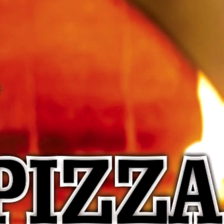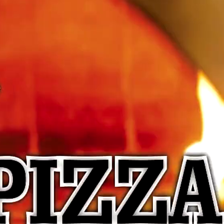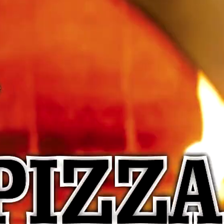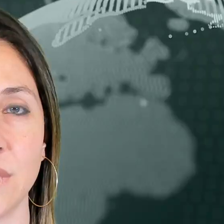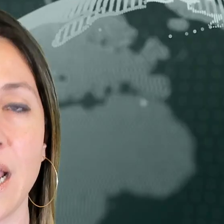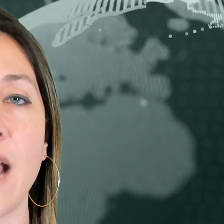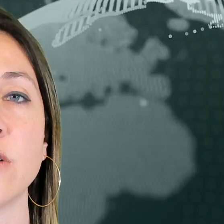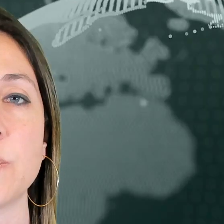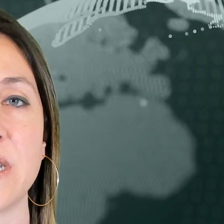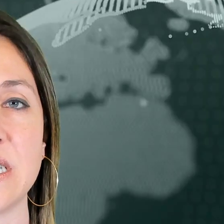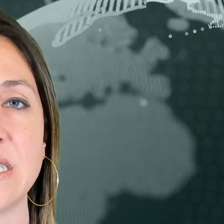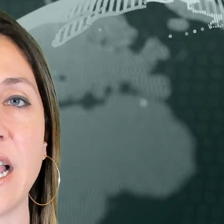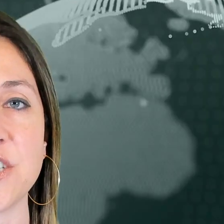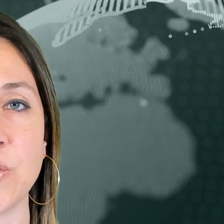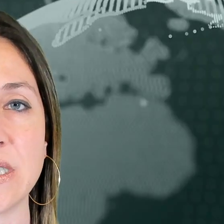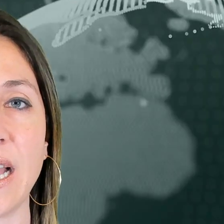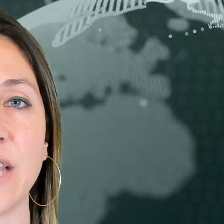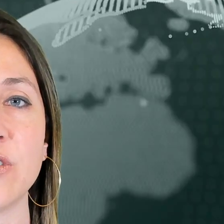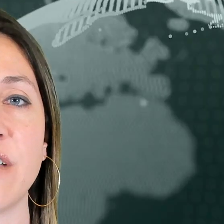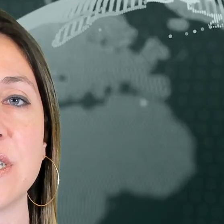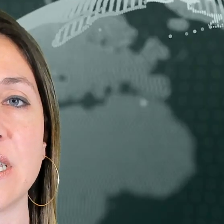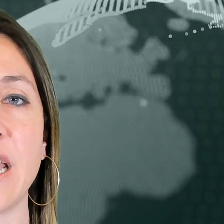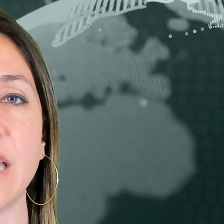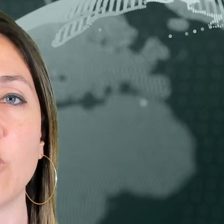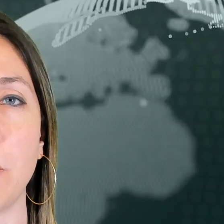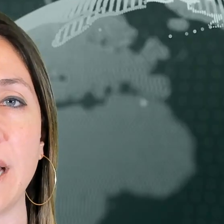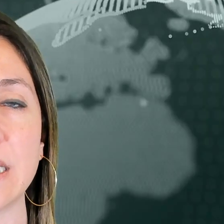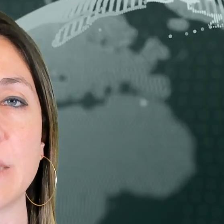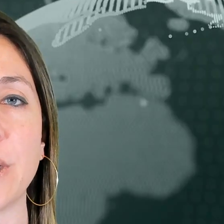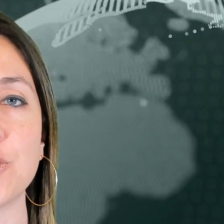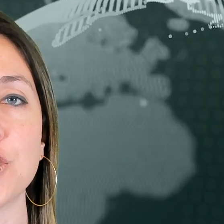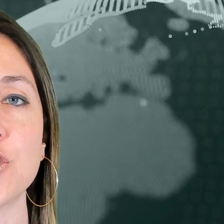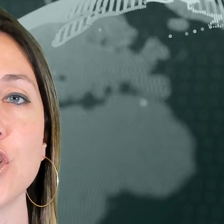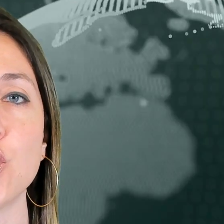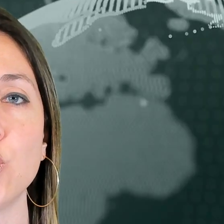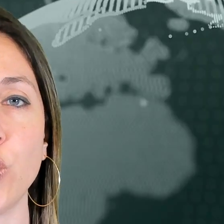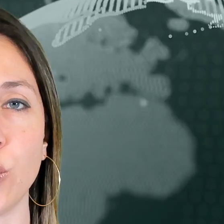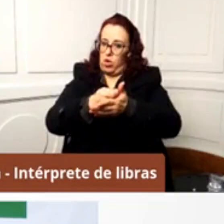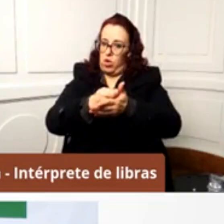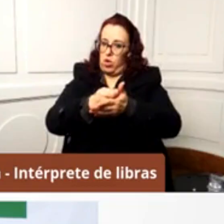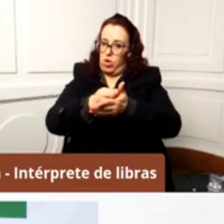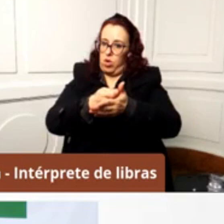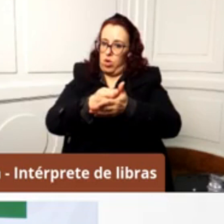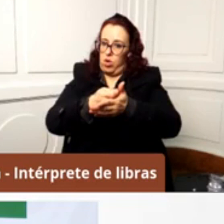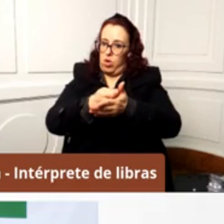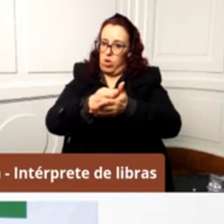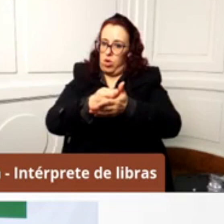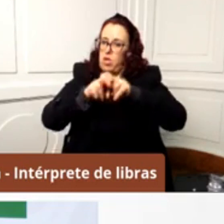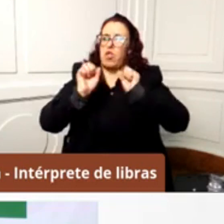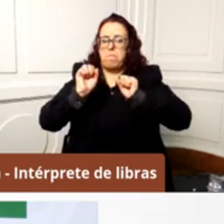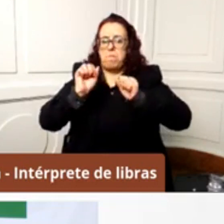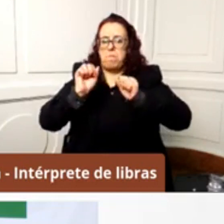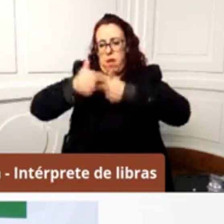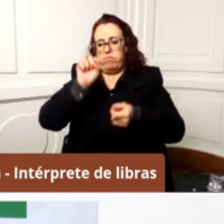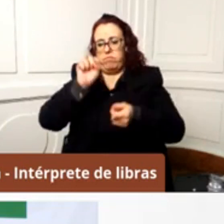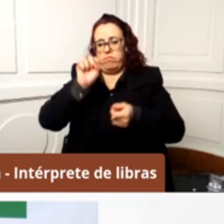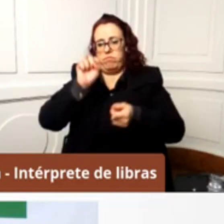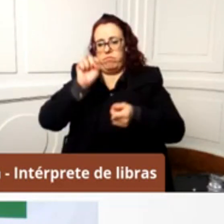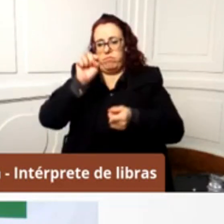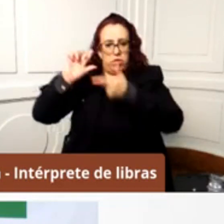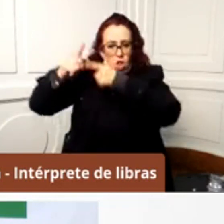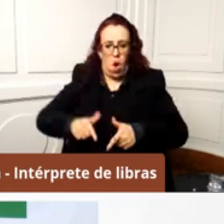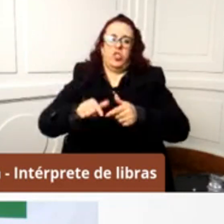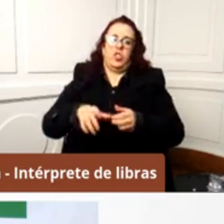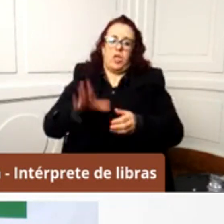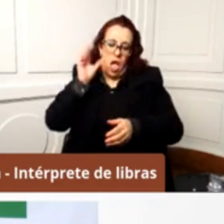desde 2012. Aulas presenciais no estado devem ser retomadas a partir de julho. O governo do Rio Grande do Sul anunciou que as